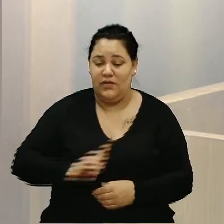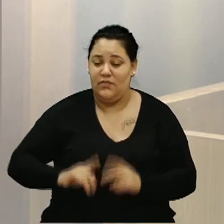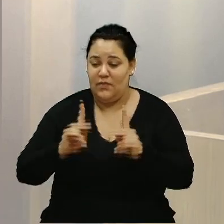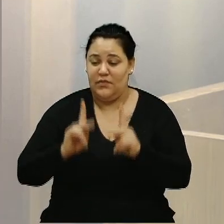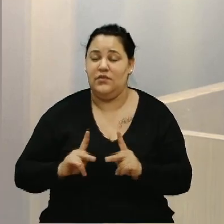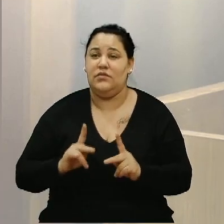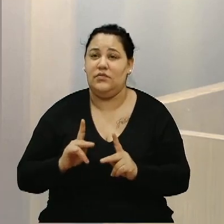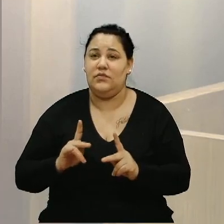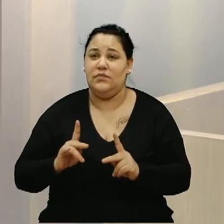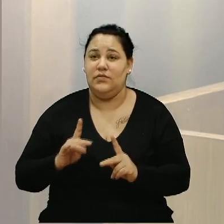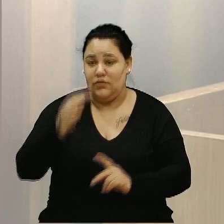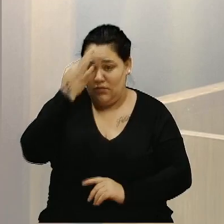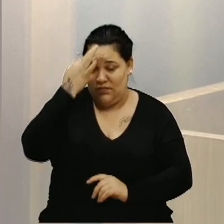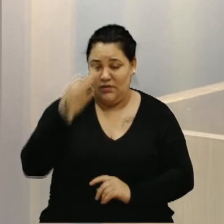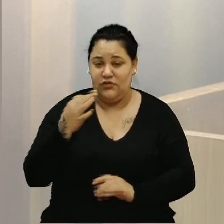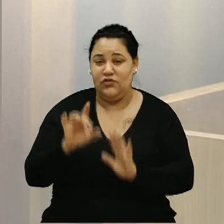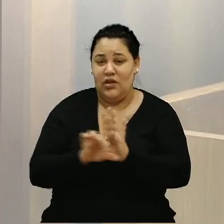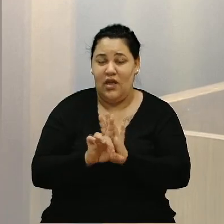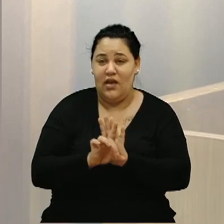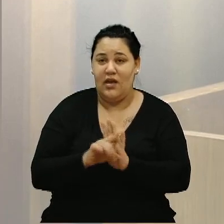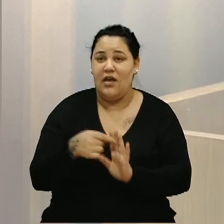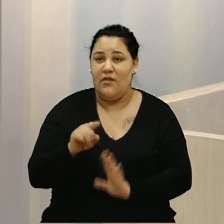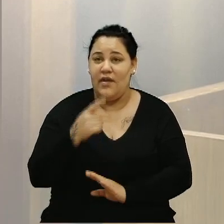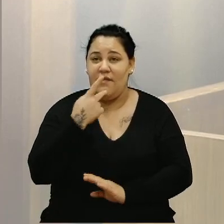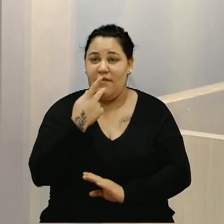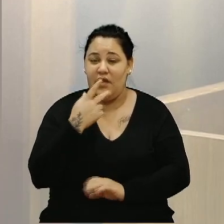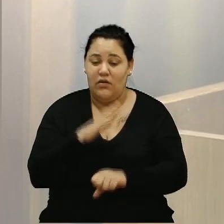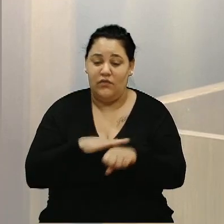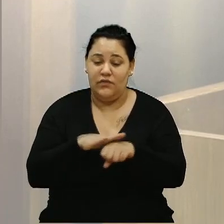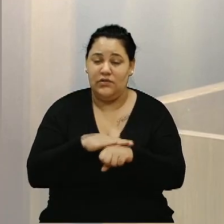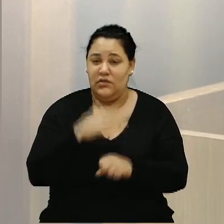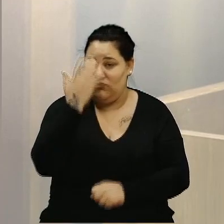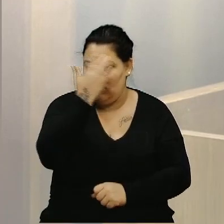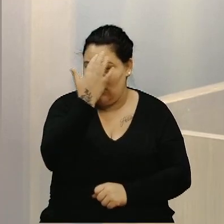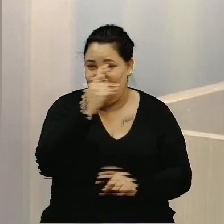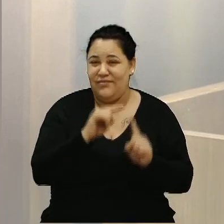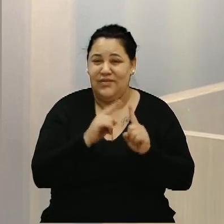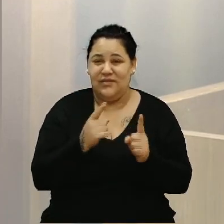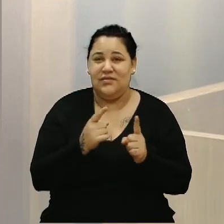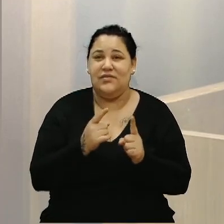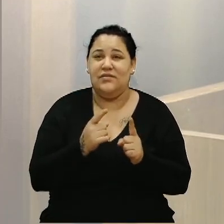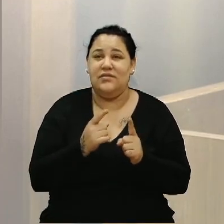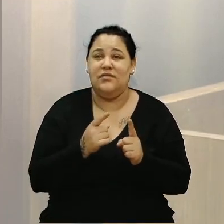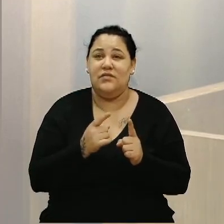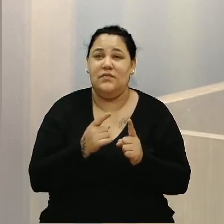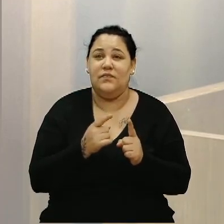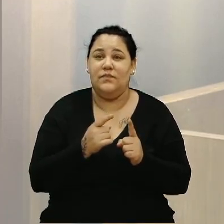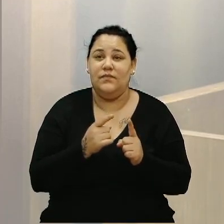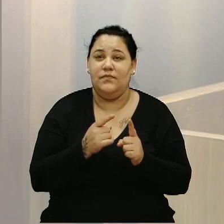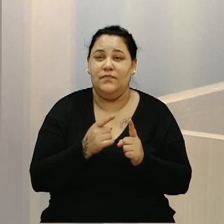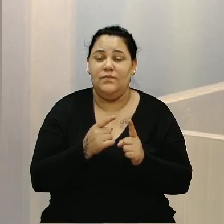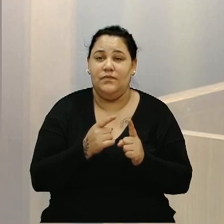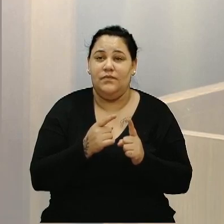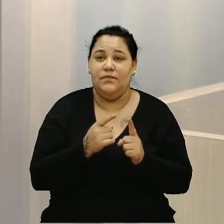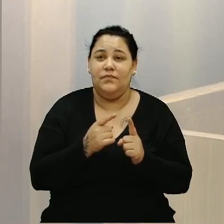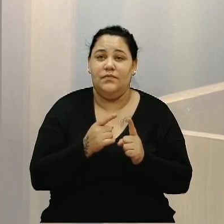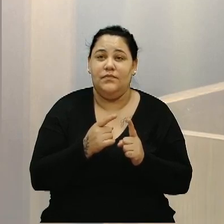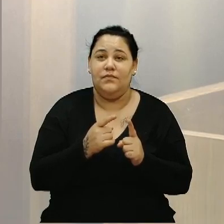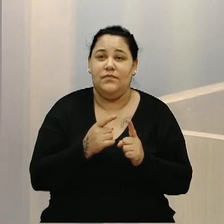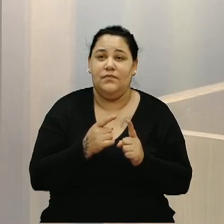entende a legislação. Eu até ia falar com o prefeito Adiló, mas foi muito corrido, né? Bom, o município,